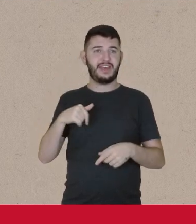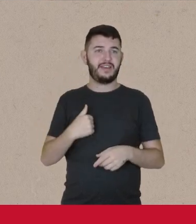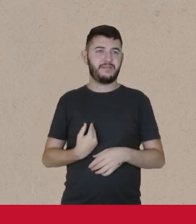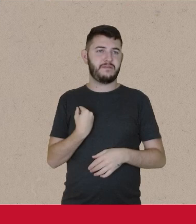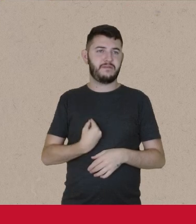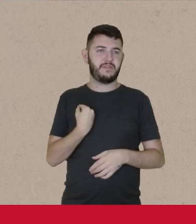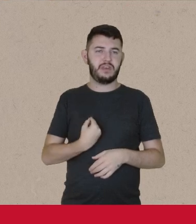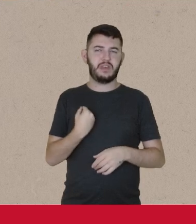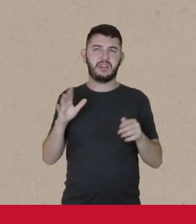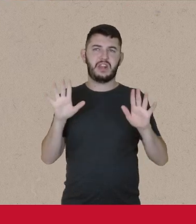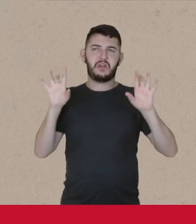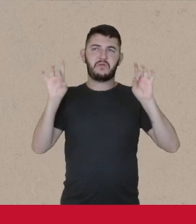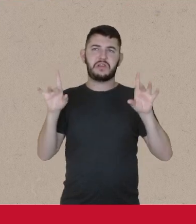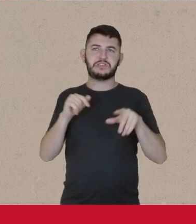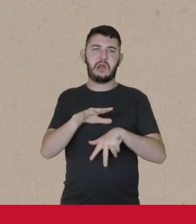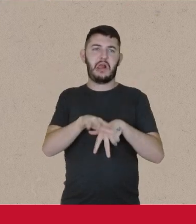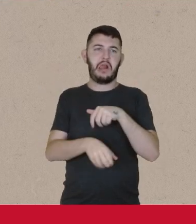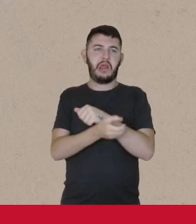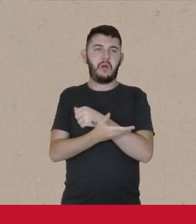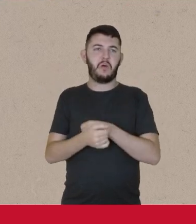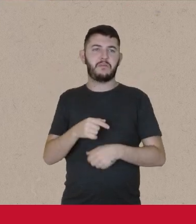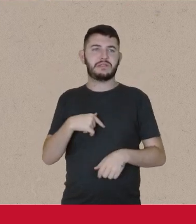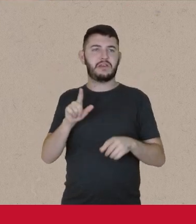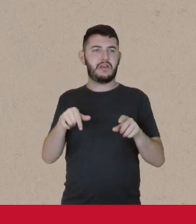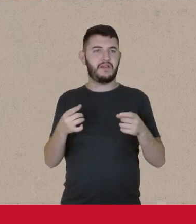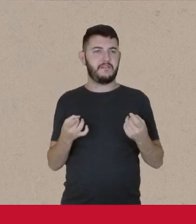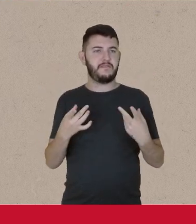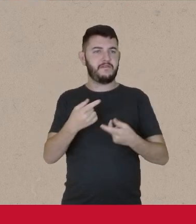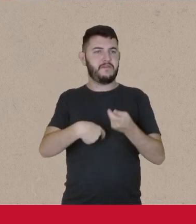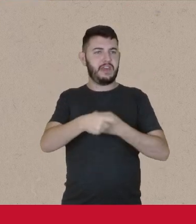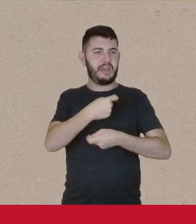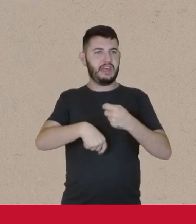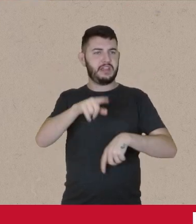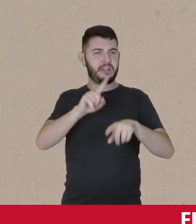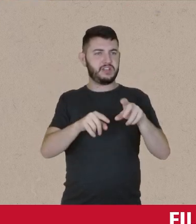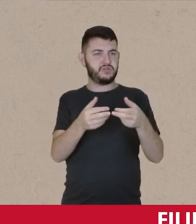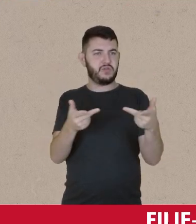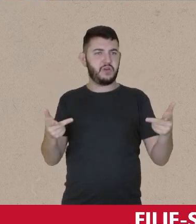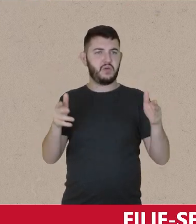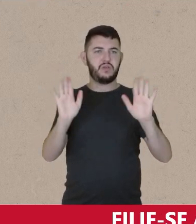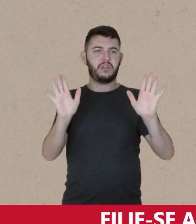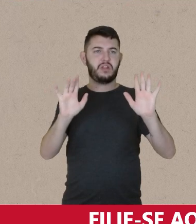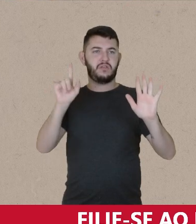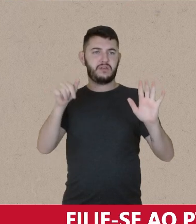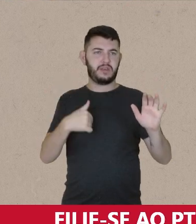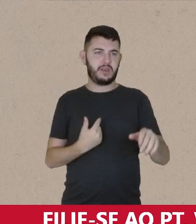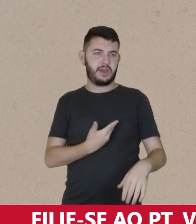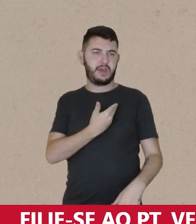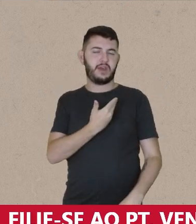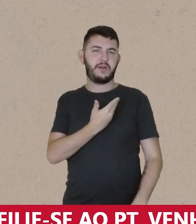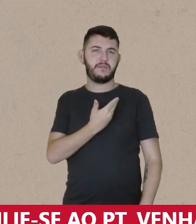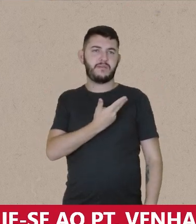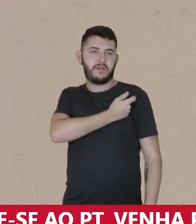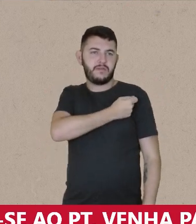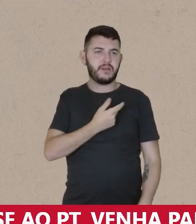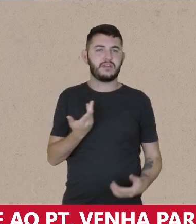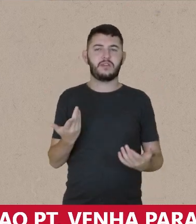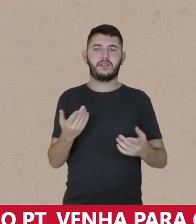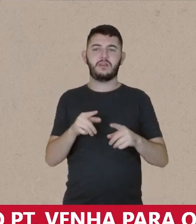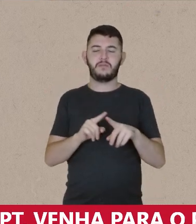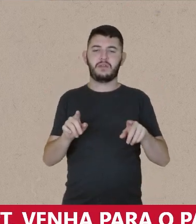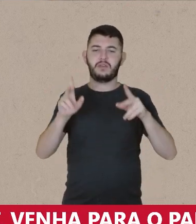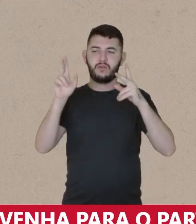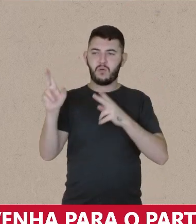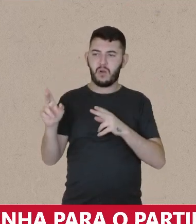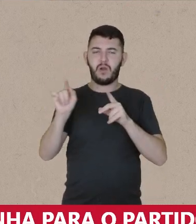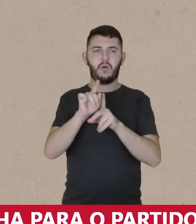vidas, não é uma questão de uma corrupção, de uma venda de um ativo público, que obviamente também é muito importante, né? Como